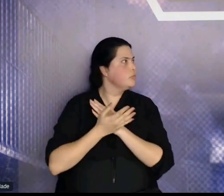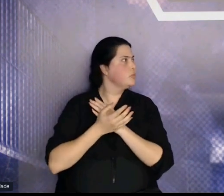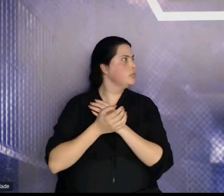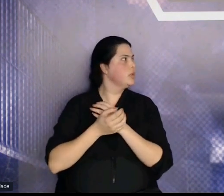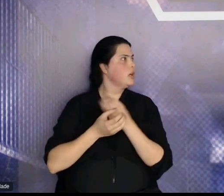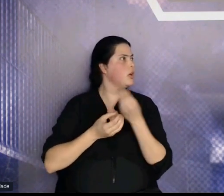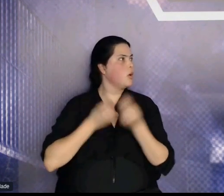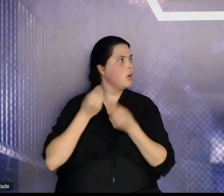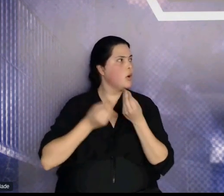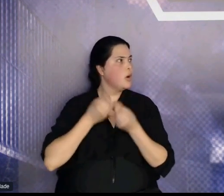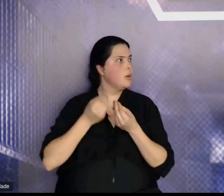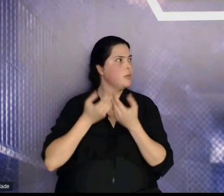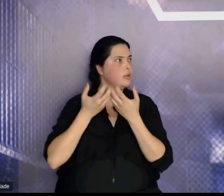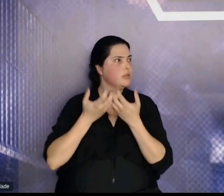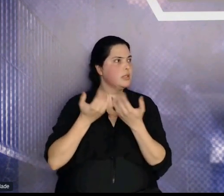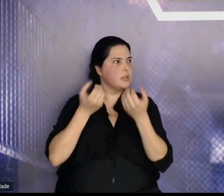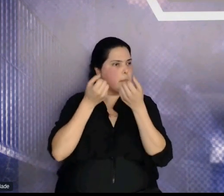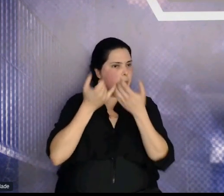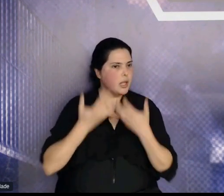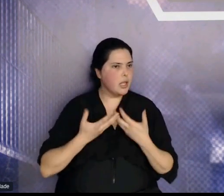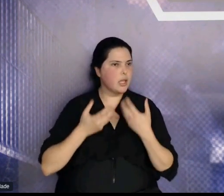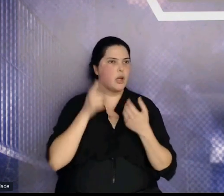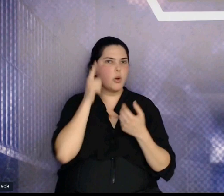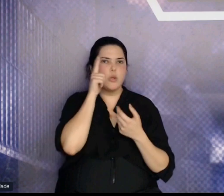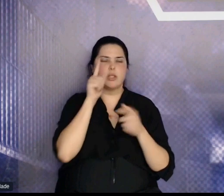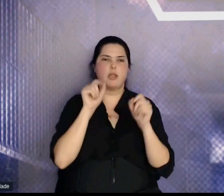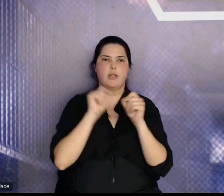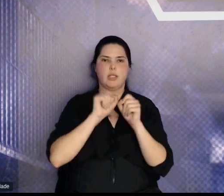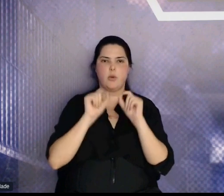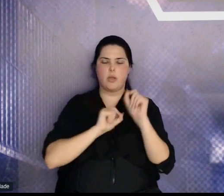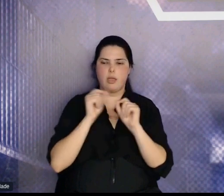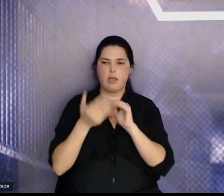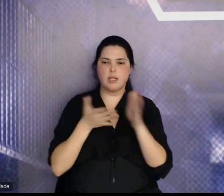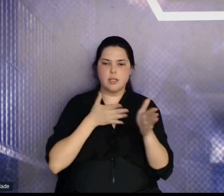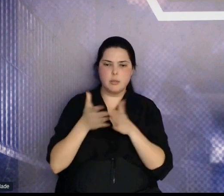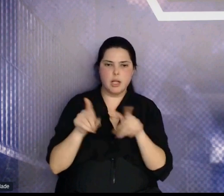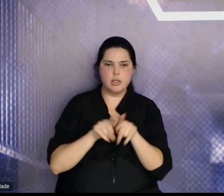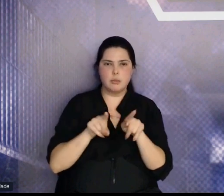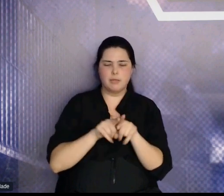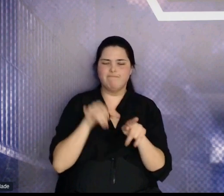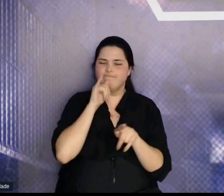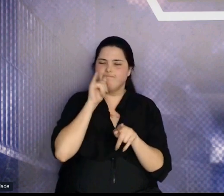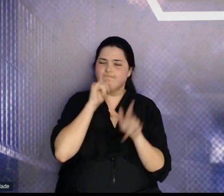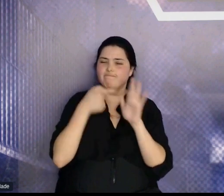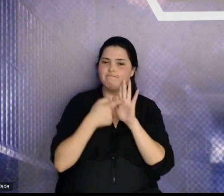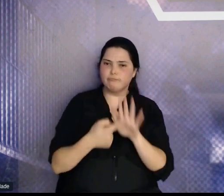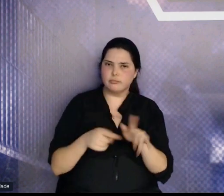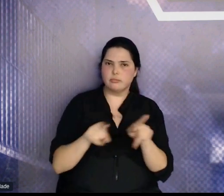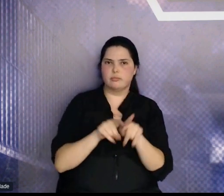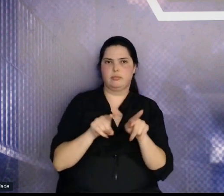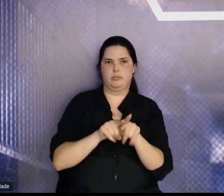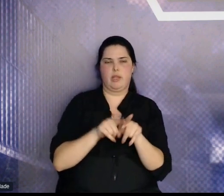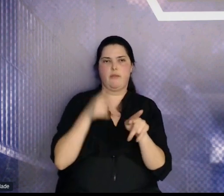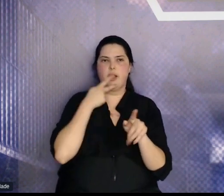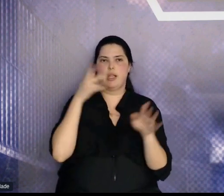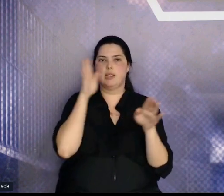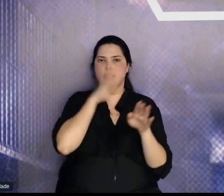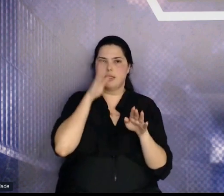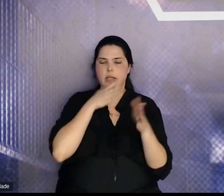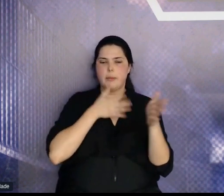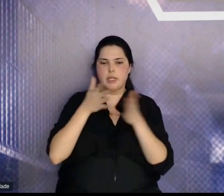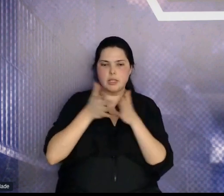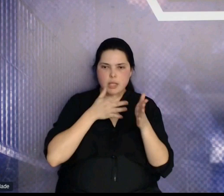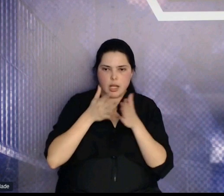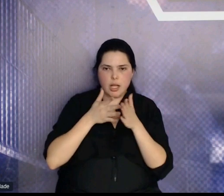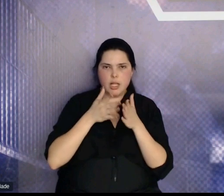poxa, eu quero saber como que a gente consegue aqui trazer os testes de acessibilidade, a gente falar de acessibilidade dentro de casa,